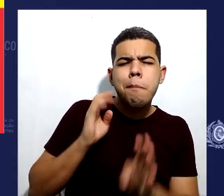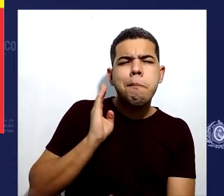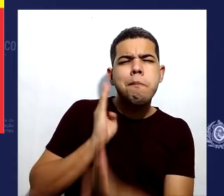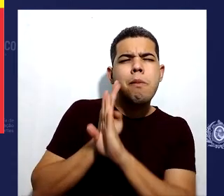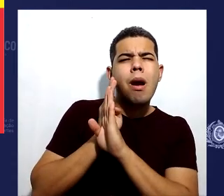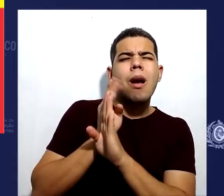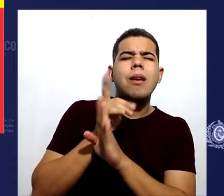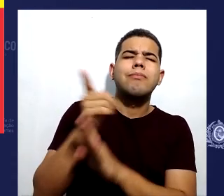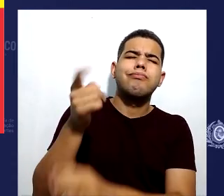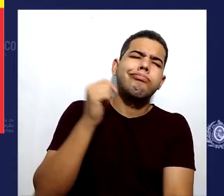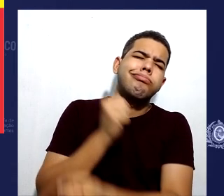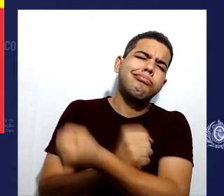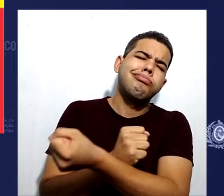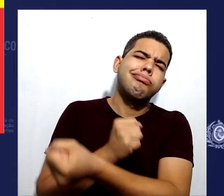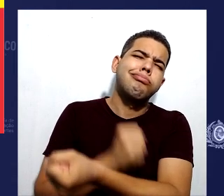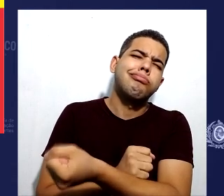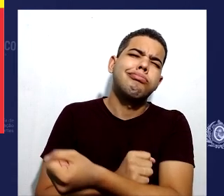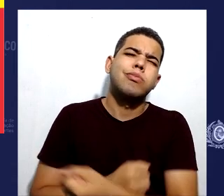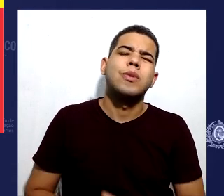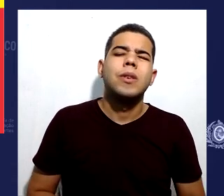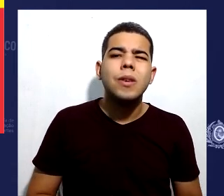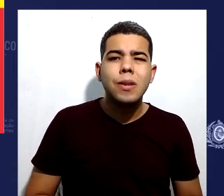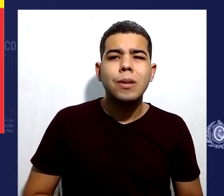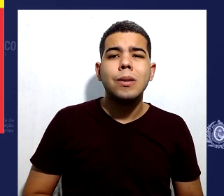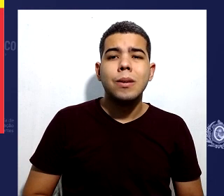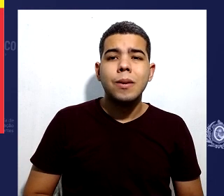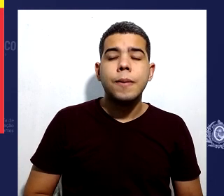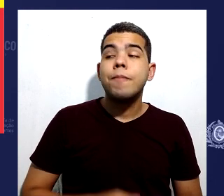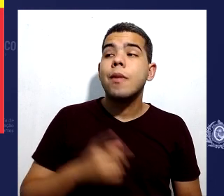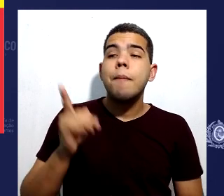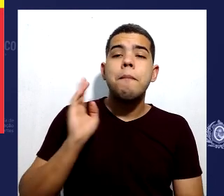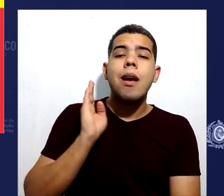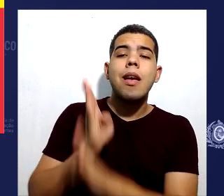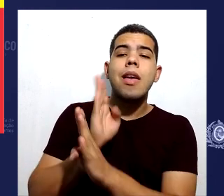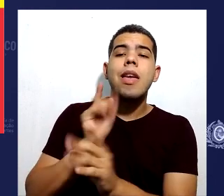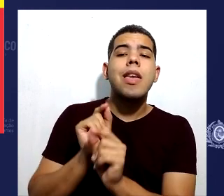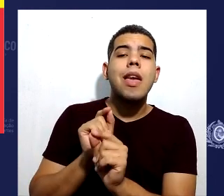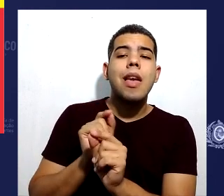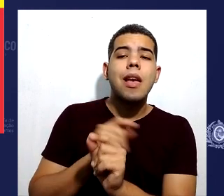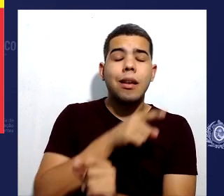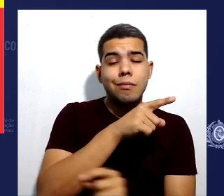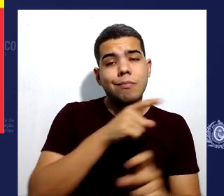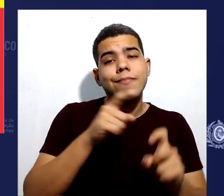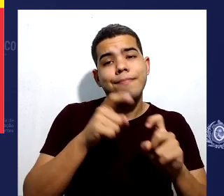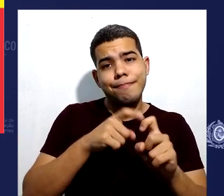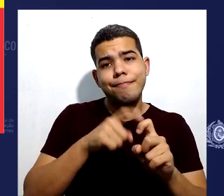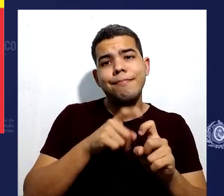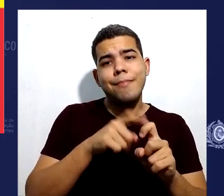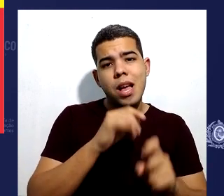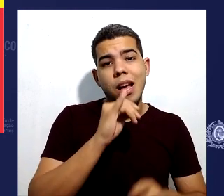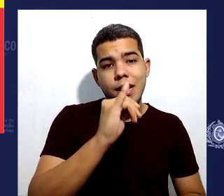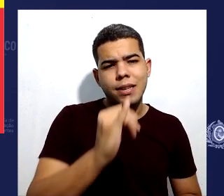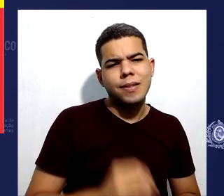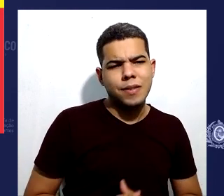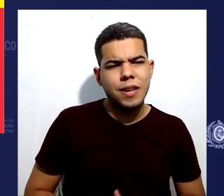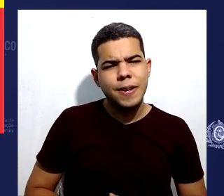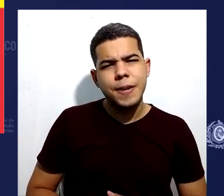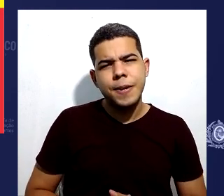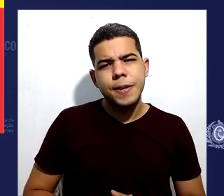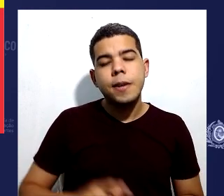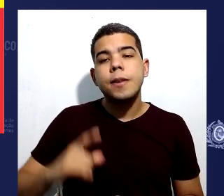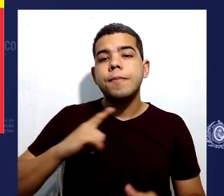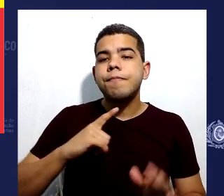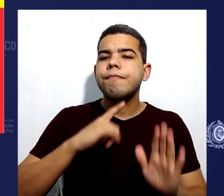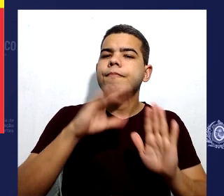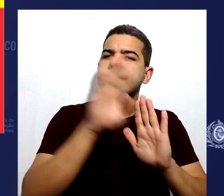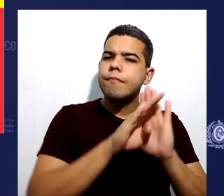aí quem vai ressaltar isso vai ser o médico. Então, de acordo com a Classificação Internacional de Doenças, o CID, do